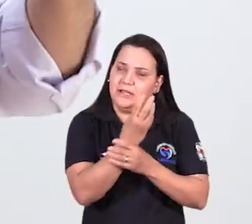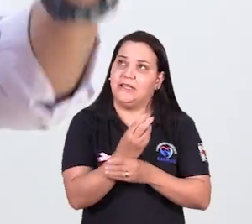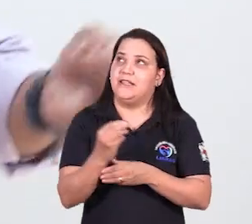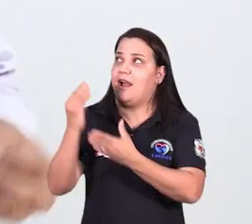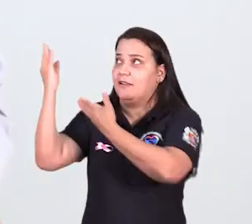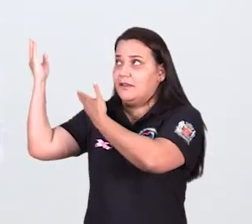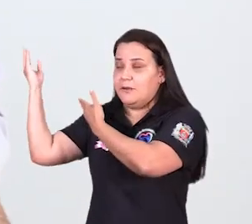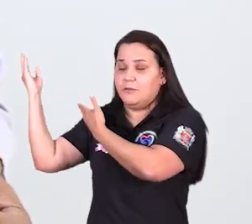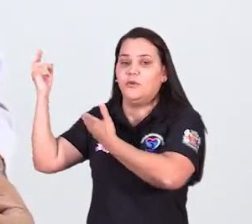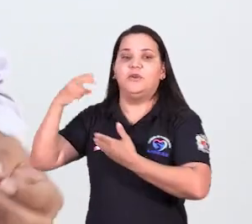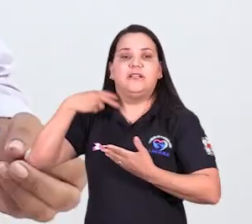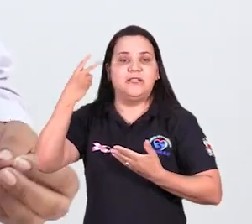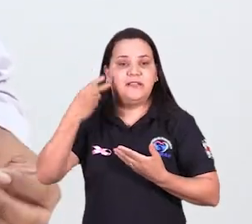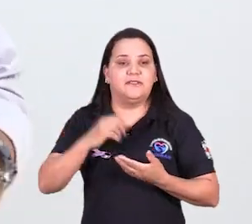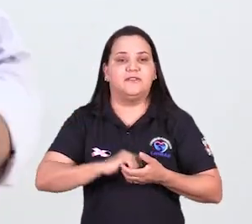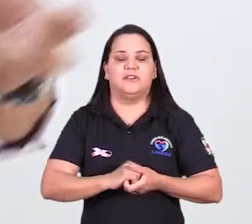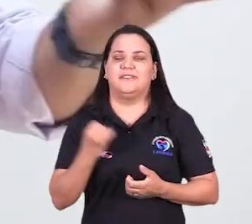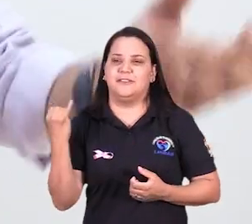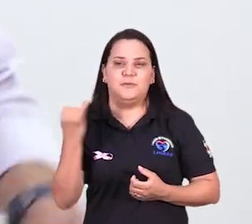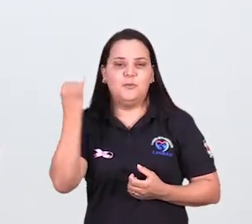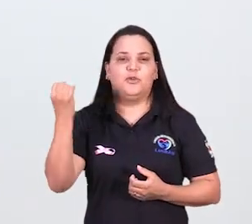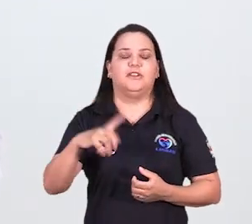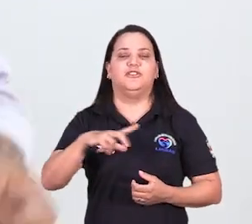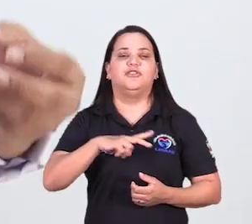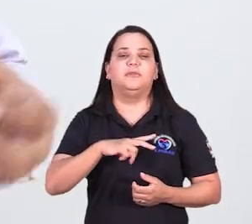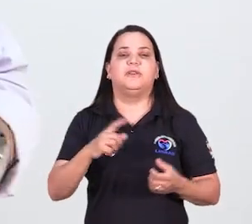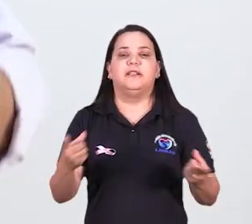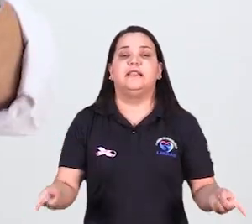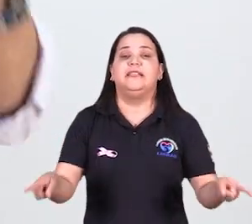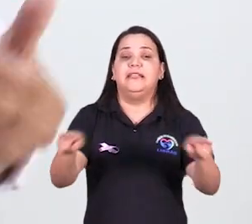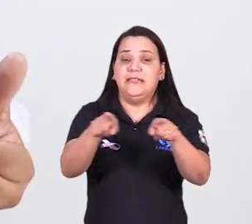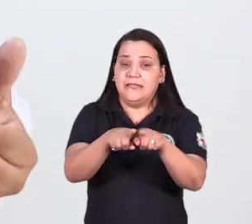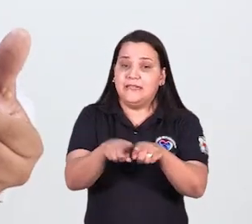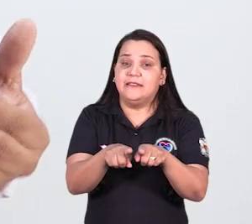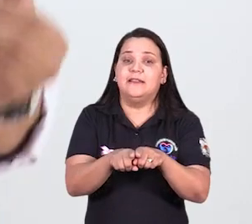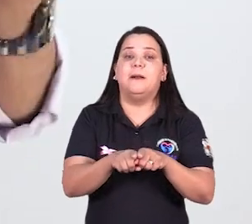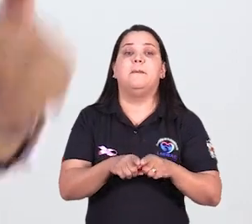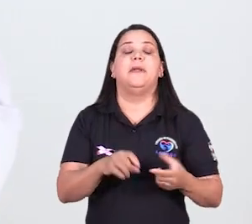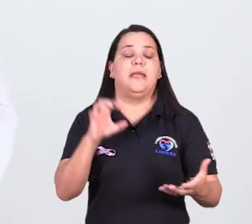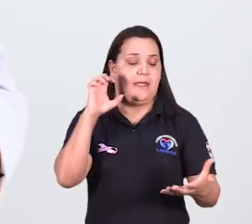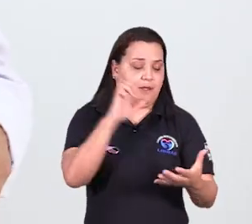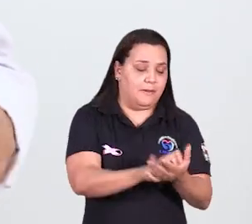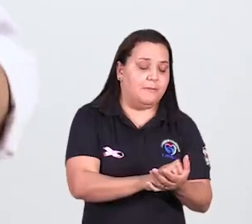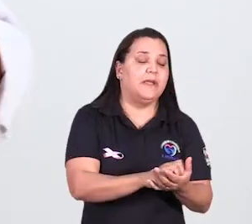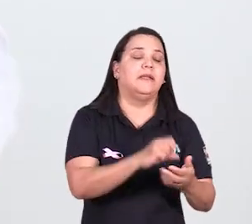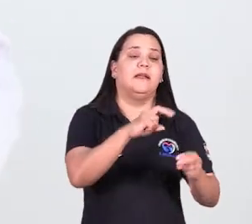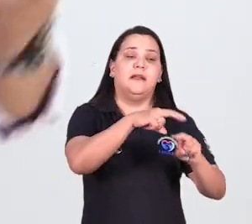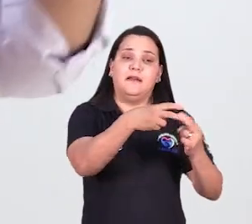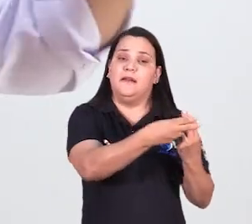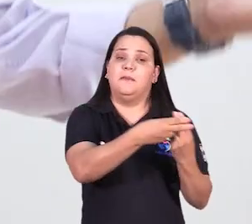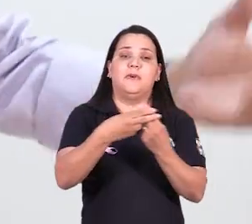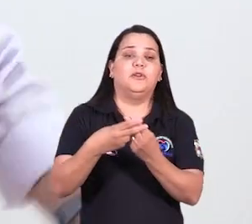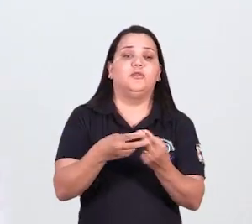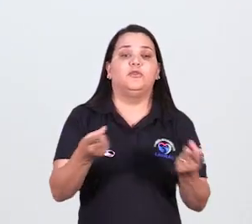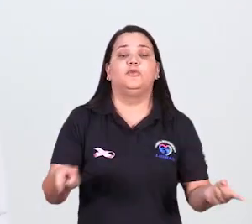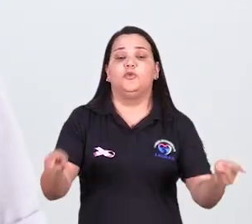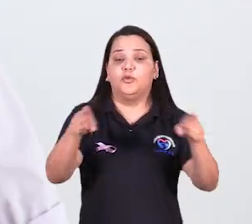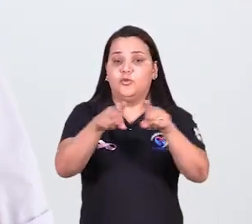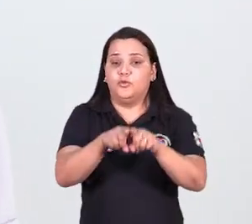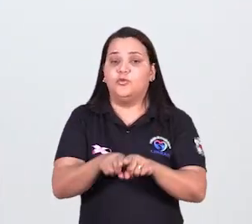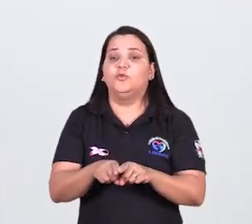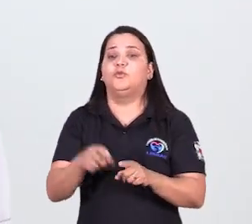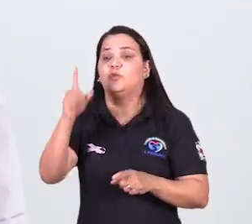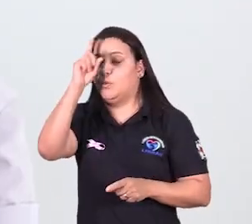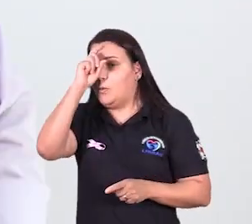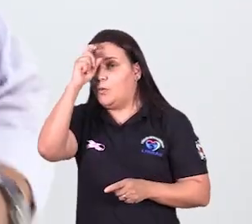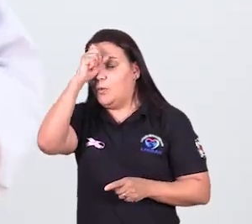vereador, muito importante também para a nossa cidade e também para quem usa tanto o Cadastro Único de Saúde, o SUS, como quem usa a